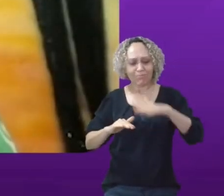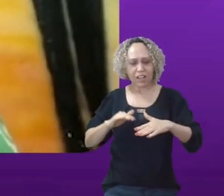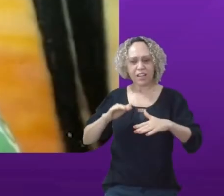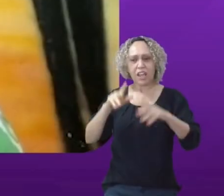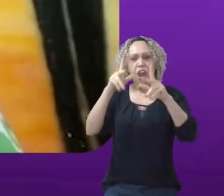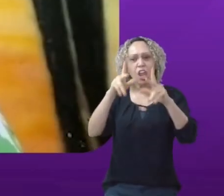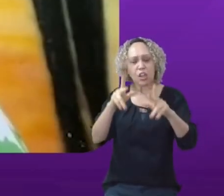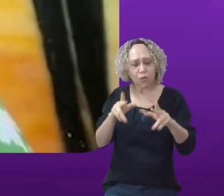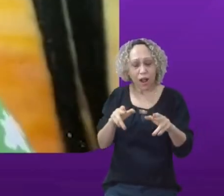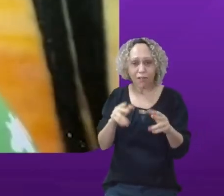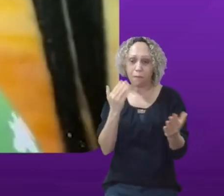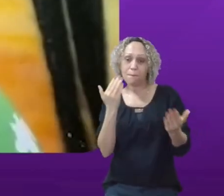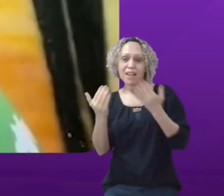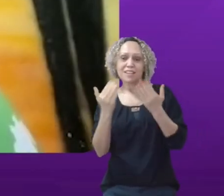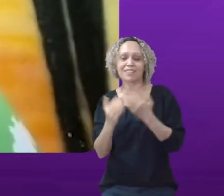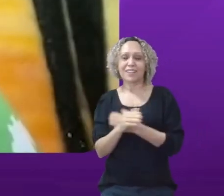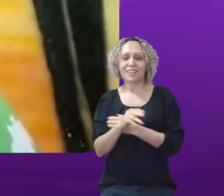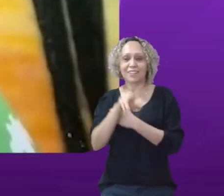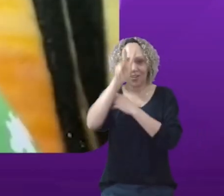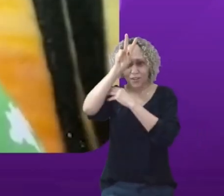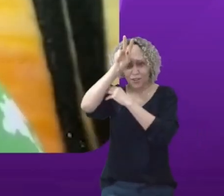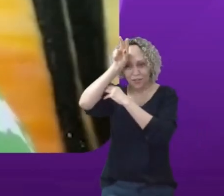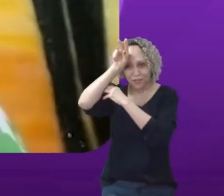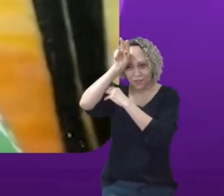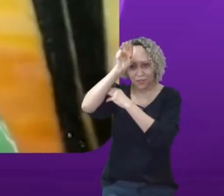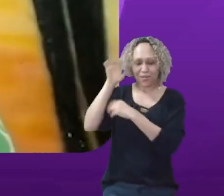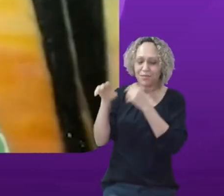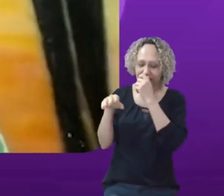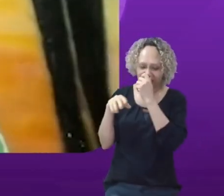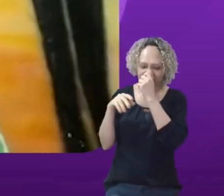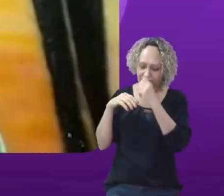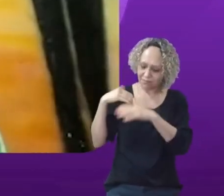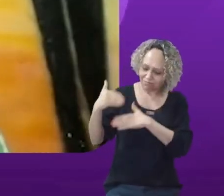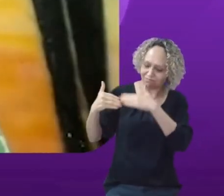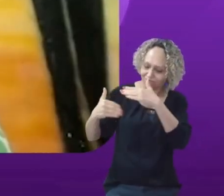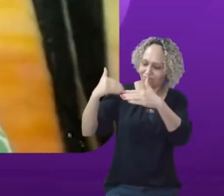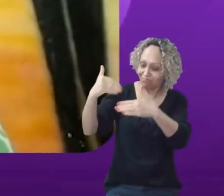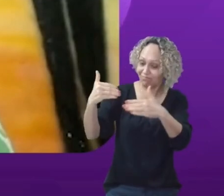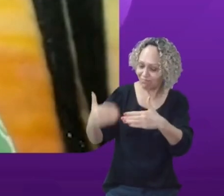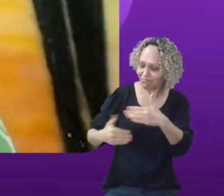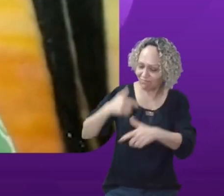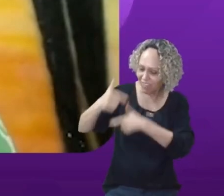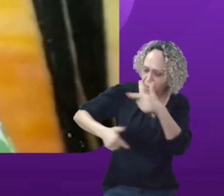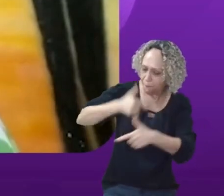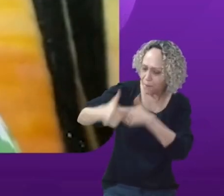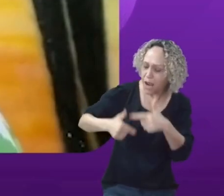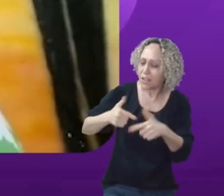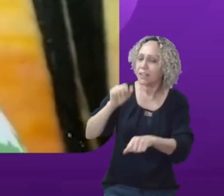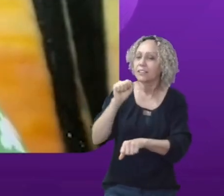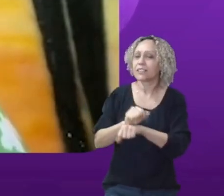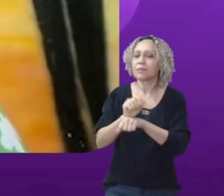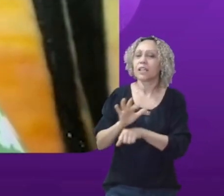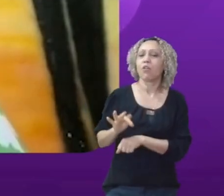que somos, nós estamos carregando nossas folhinhas e aguardando o nosso inverno chegar. Por quê?